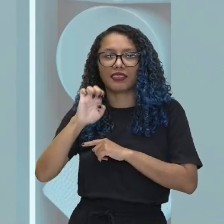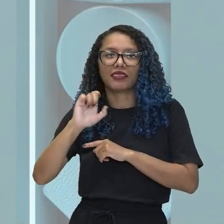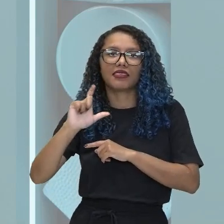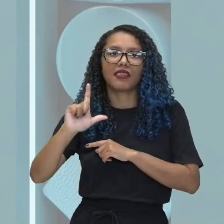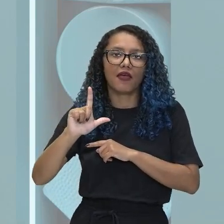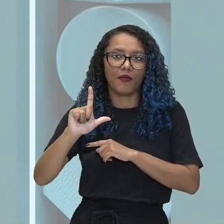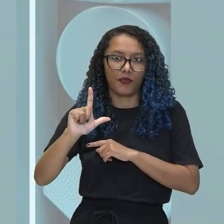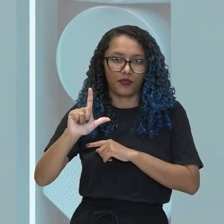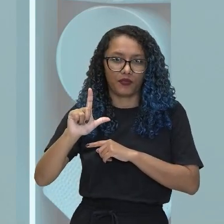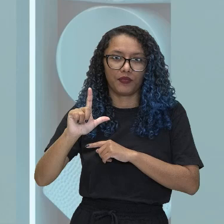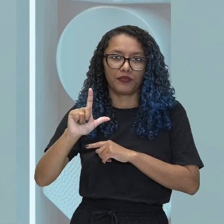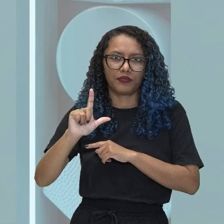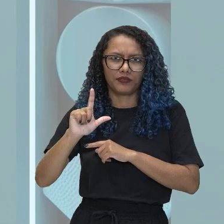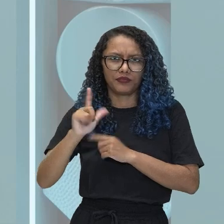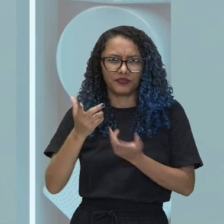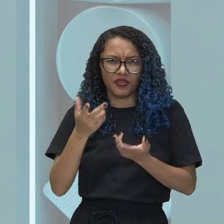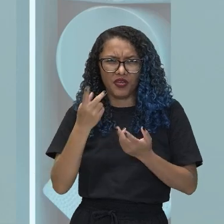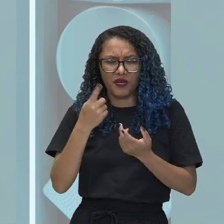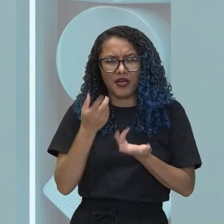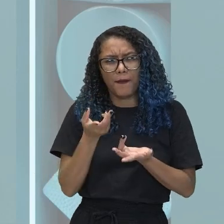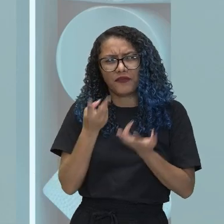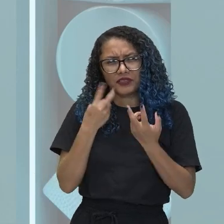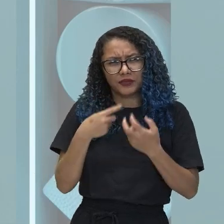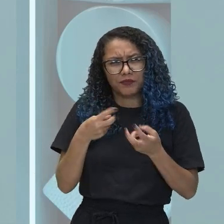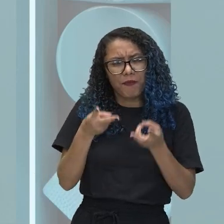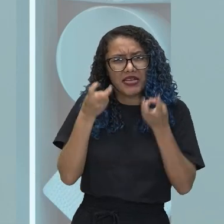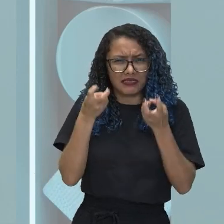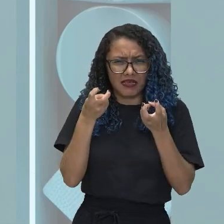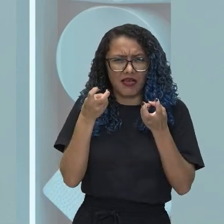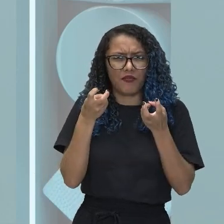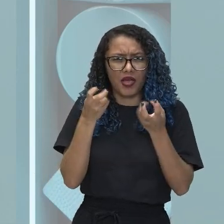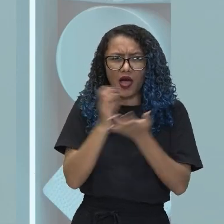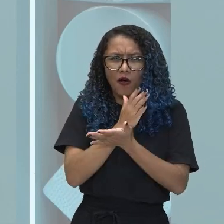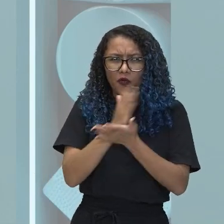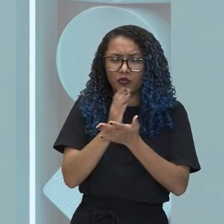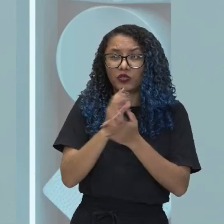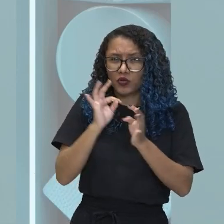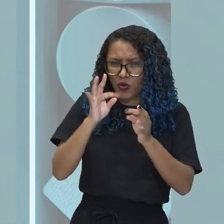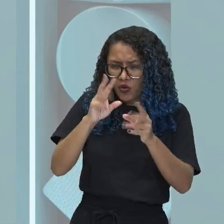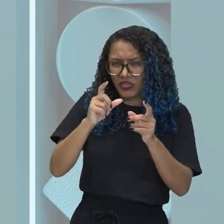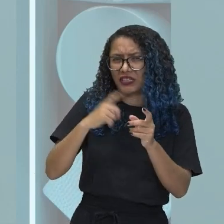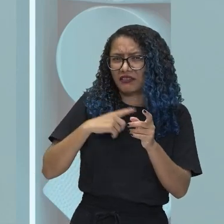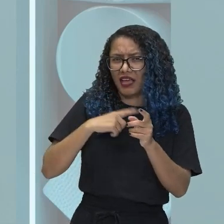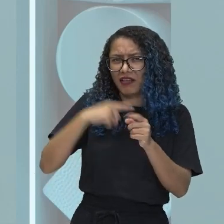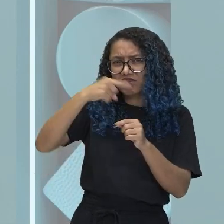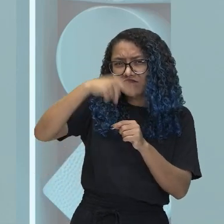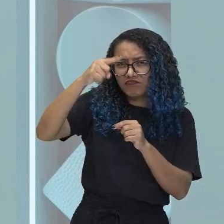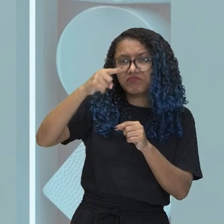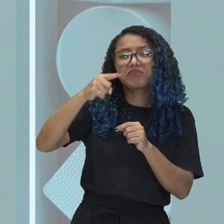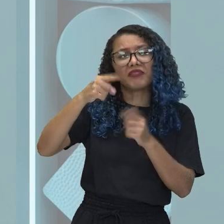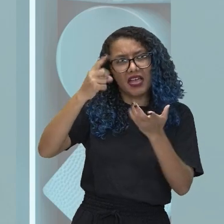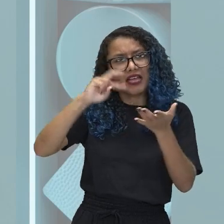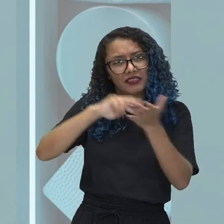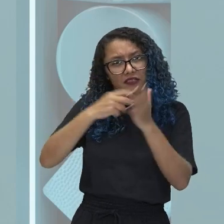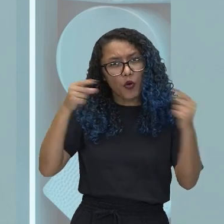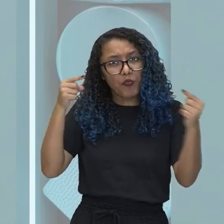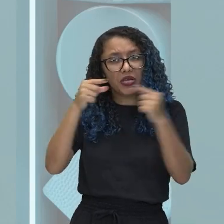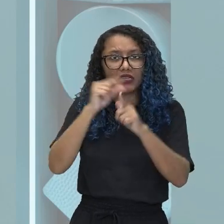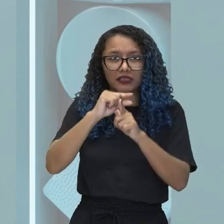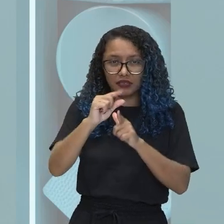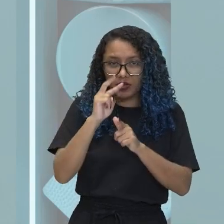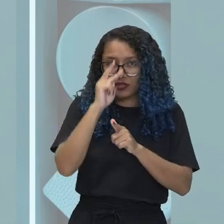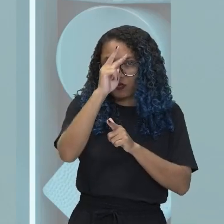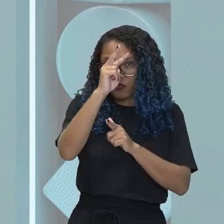tel percebem sangan aquelas que tem o assento beleza Onde tá o assento é porque é tônica né